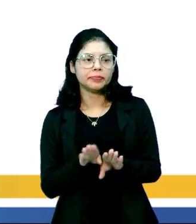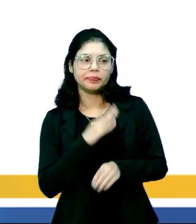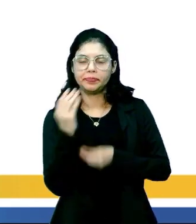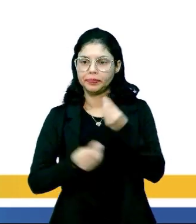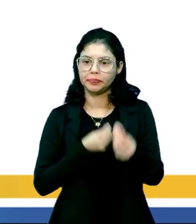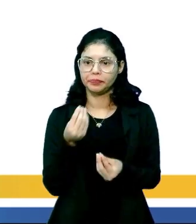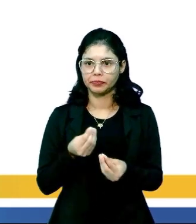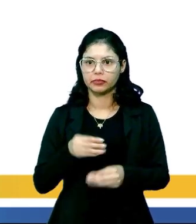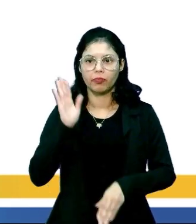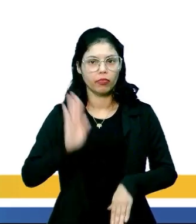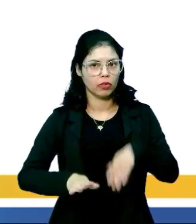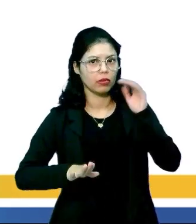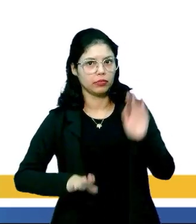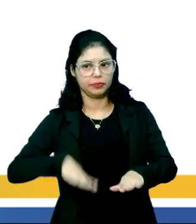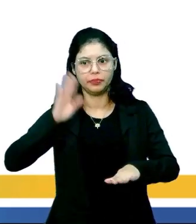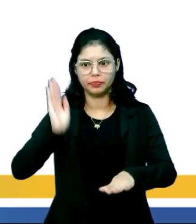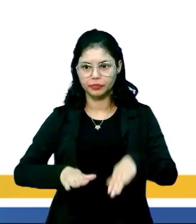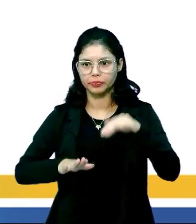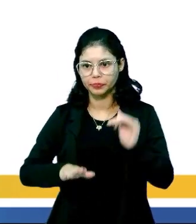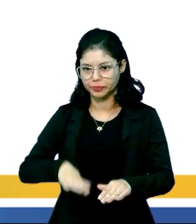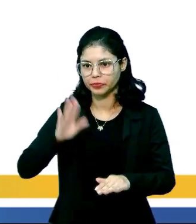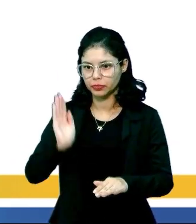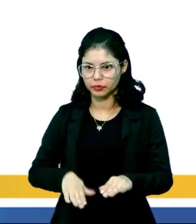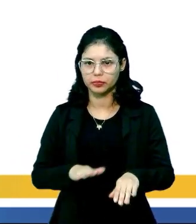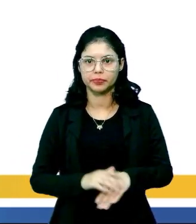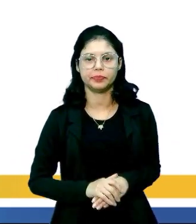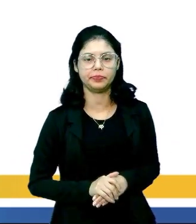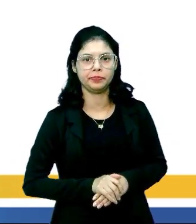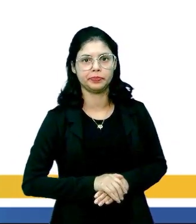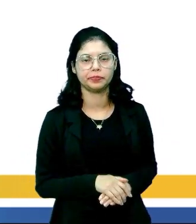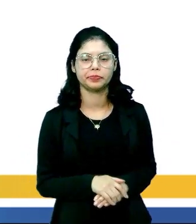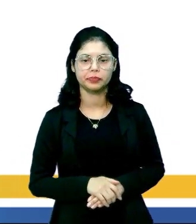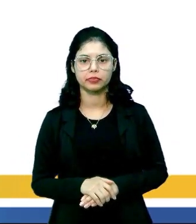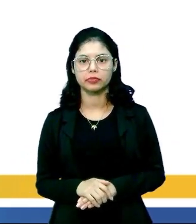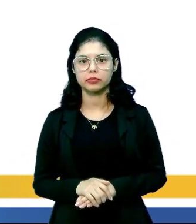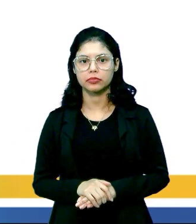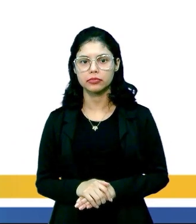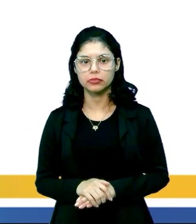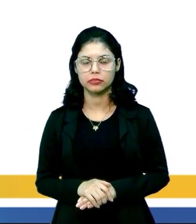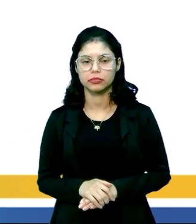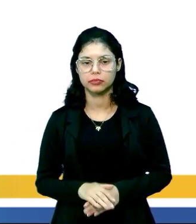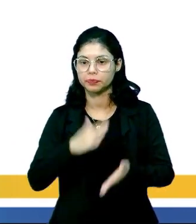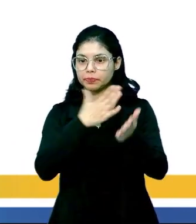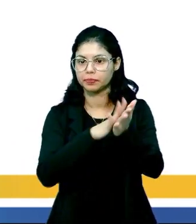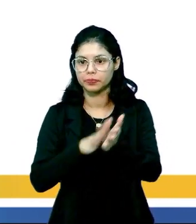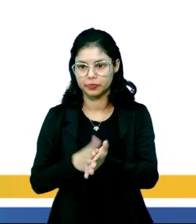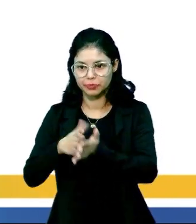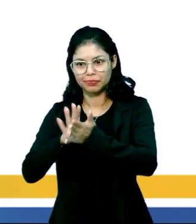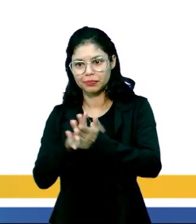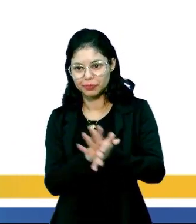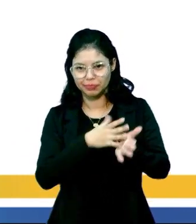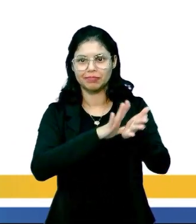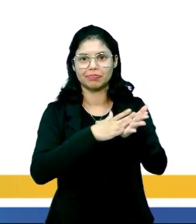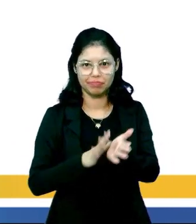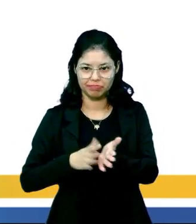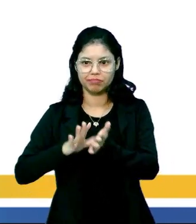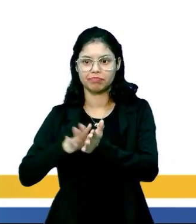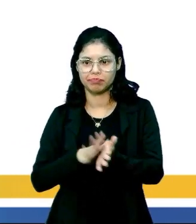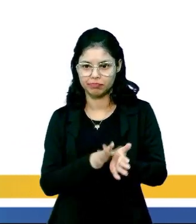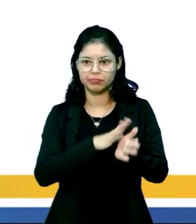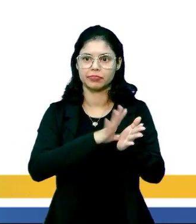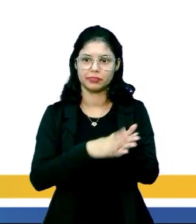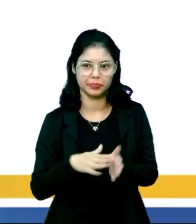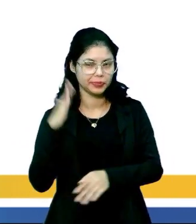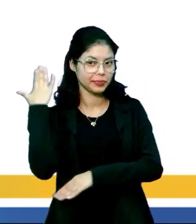como o tambor então nós temos ali o samba para quem disse